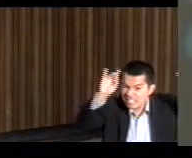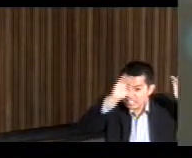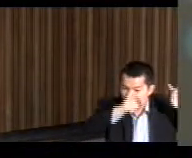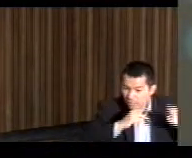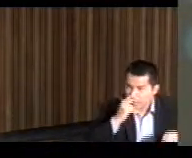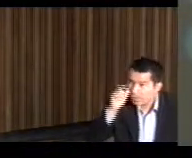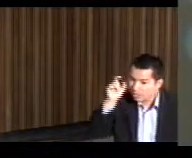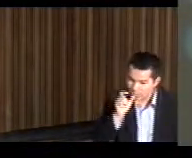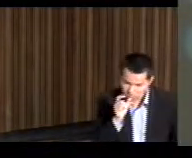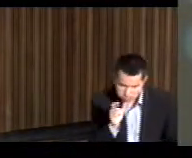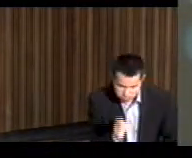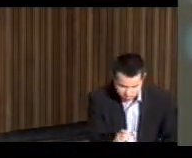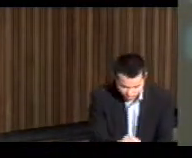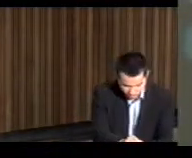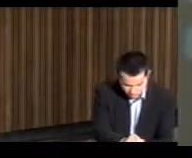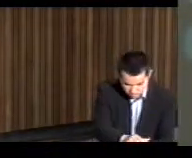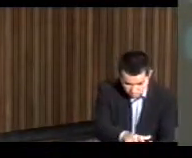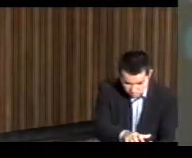palavra.